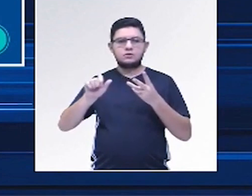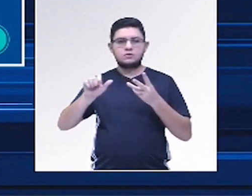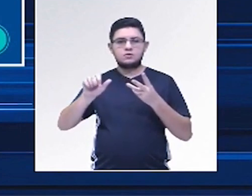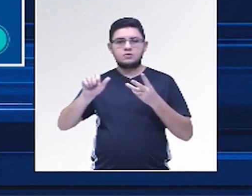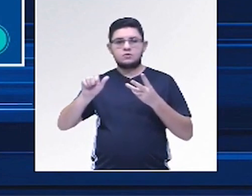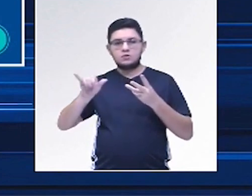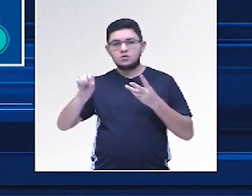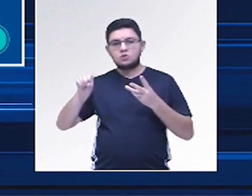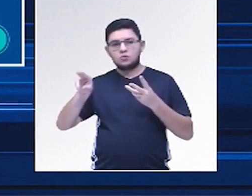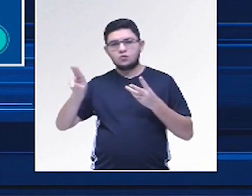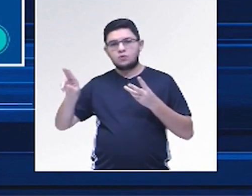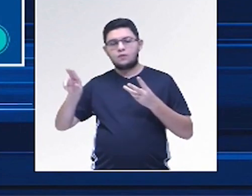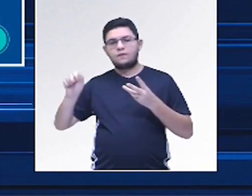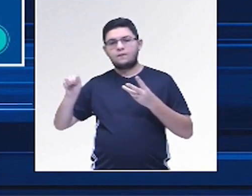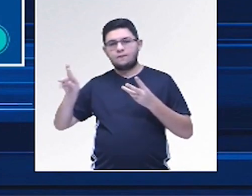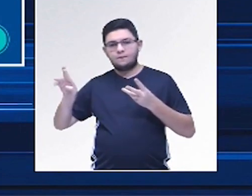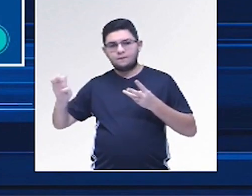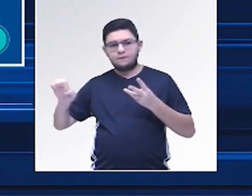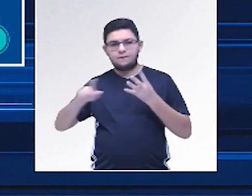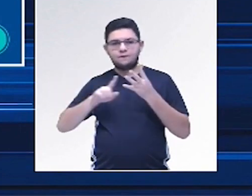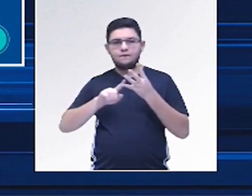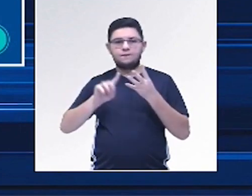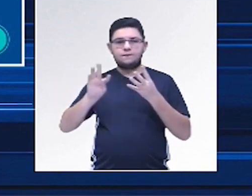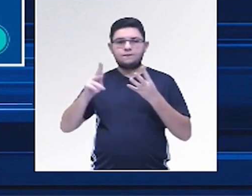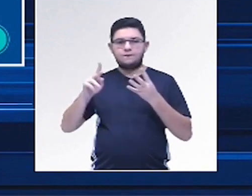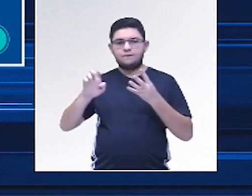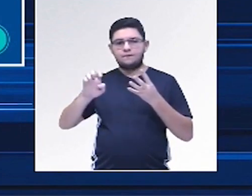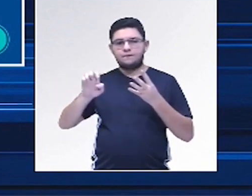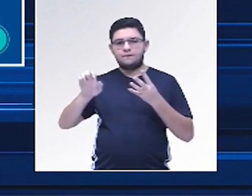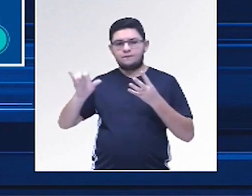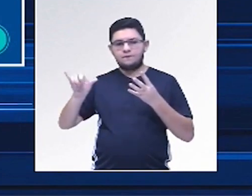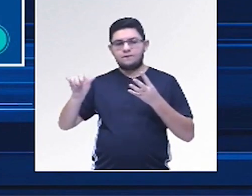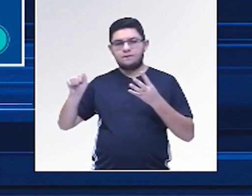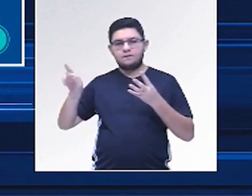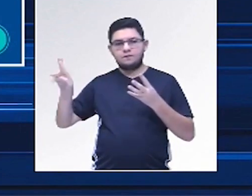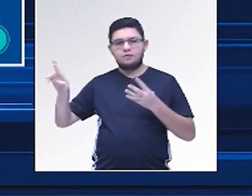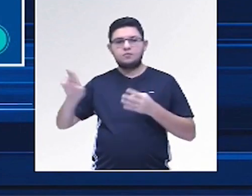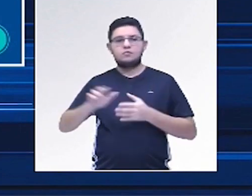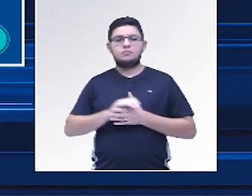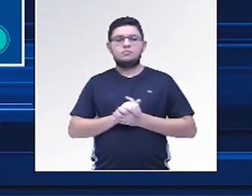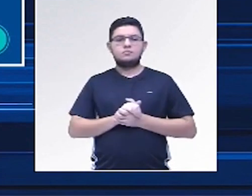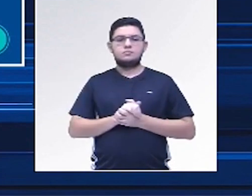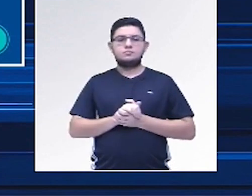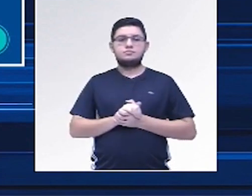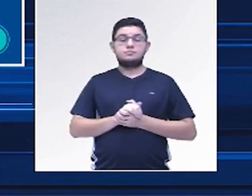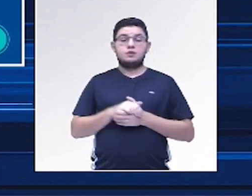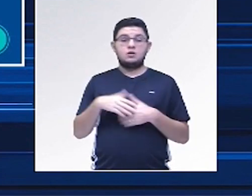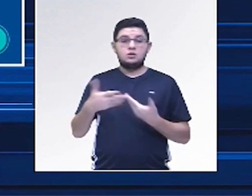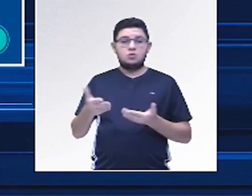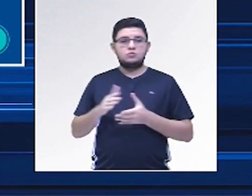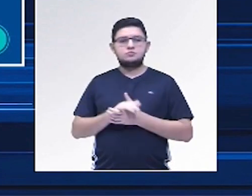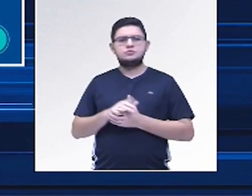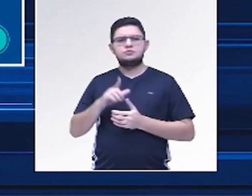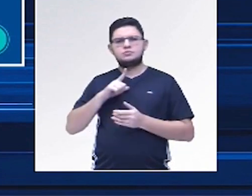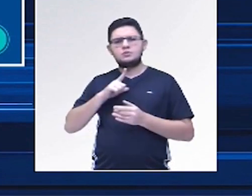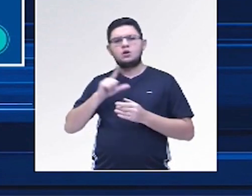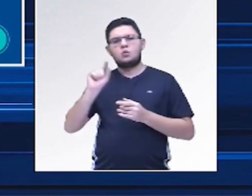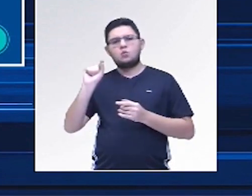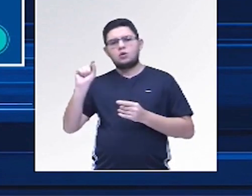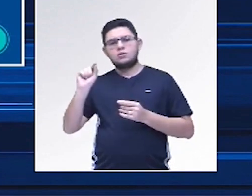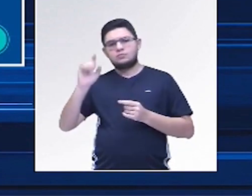da primeira pessoa, eu, I am, eu sou. A segunda forma é are, que usa com you, com we e com